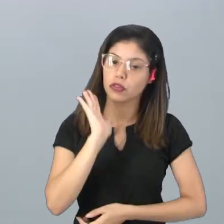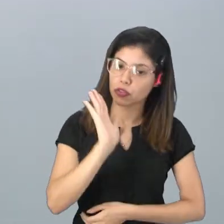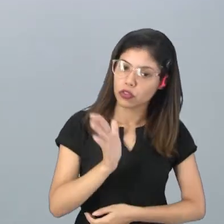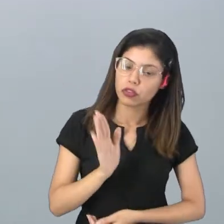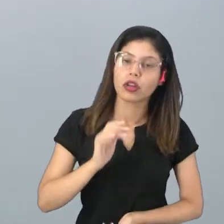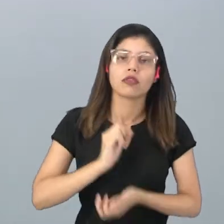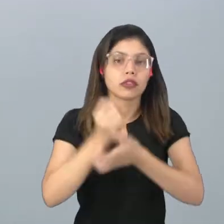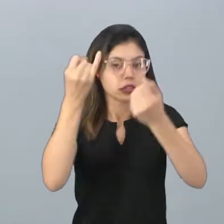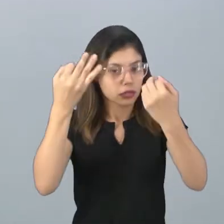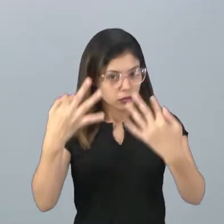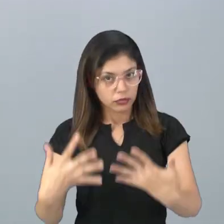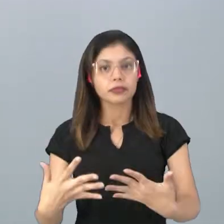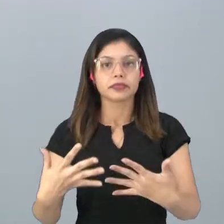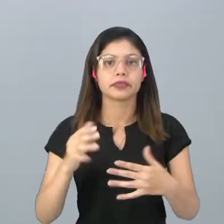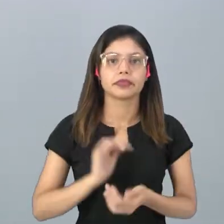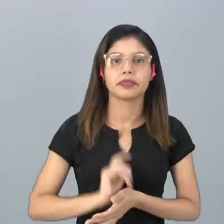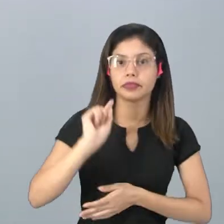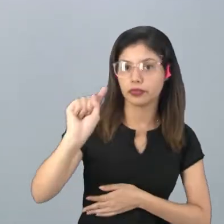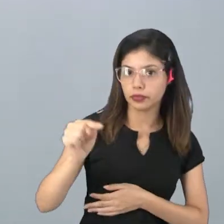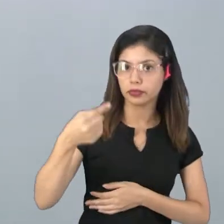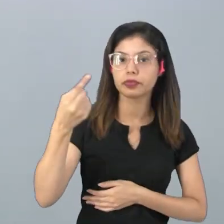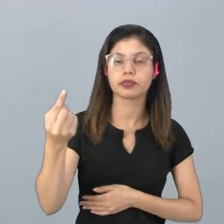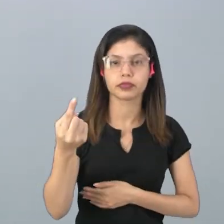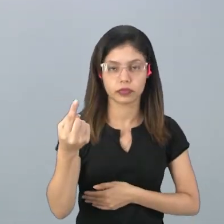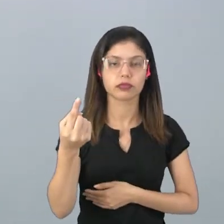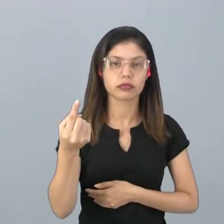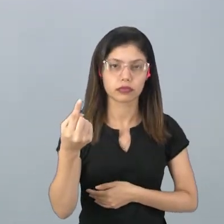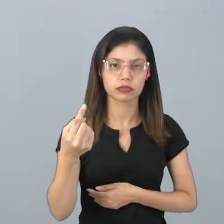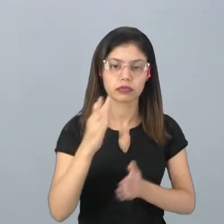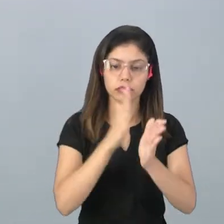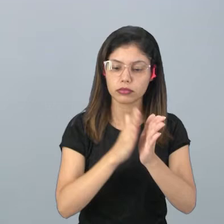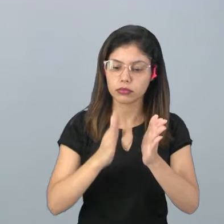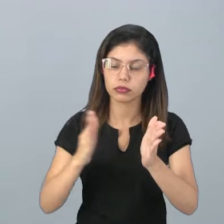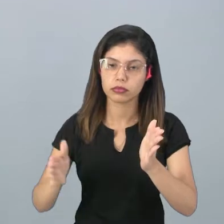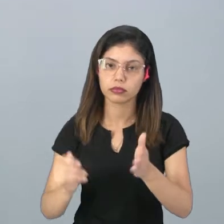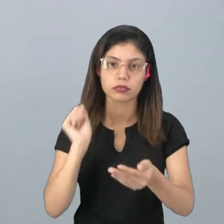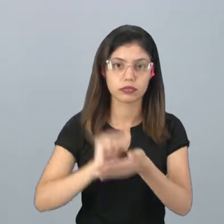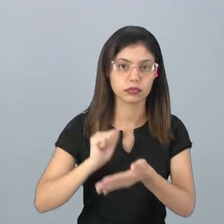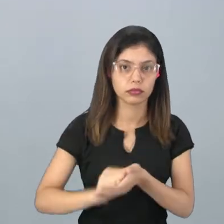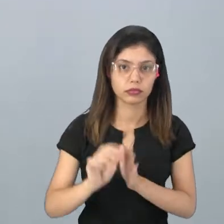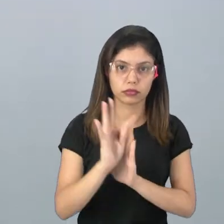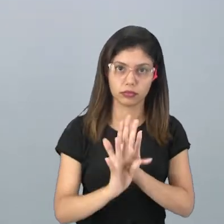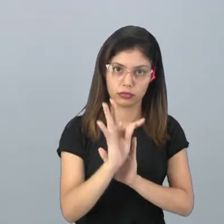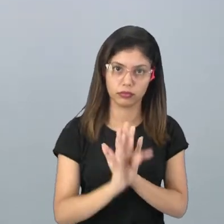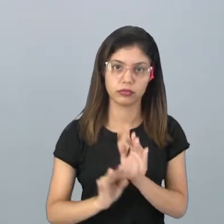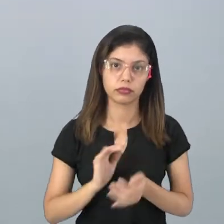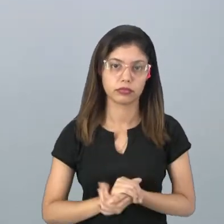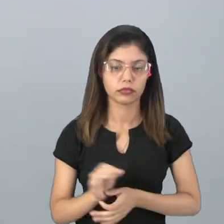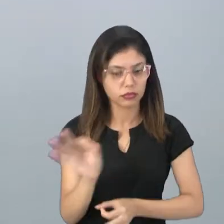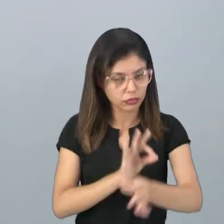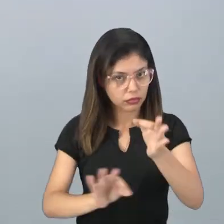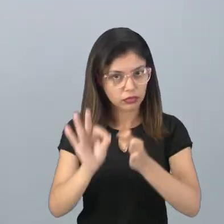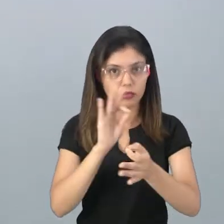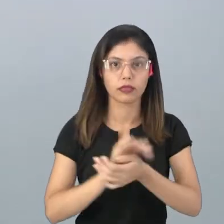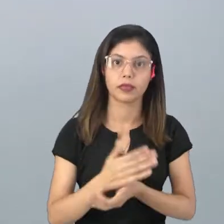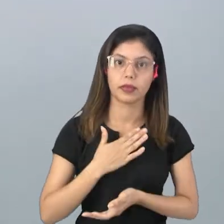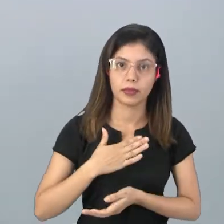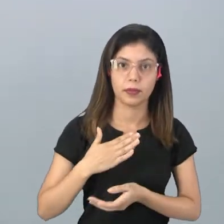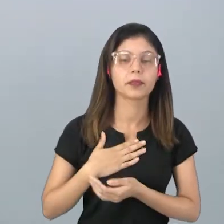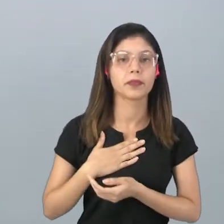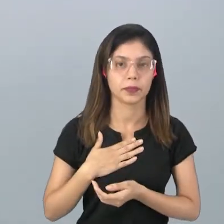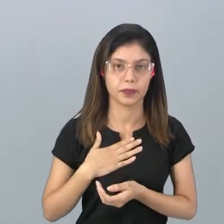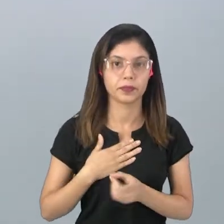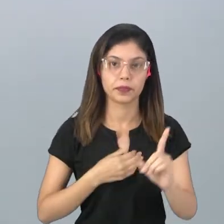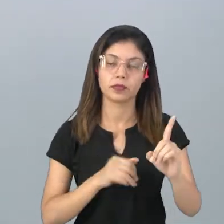da pessoa, já que eu vou fazer a biografia. E depois eu vou relatando os fatos à medida que eu for elaborando o texto, tá? E assim eu